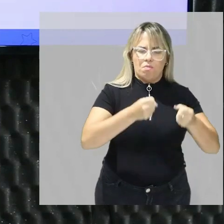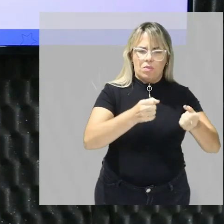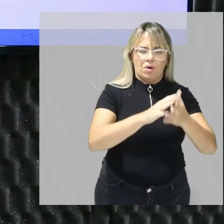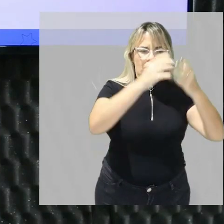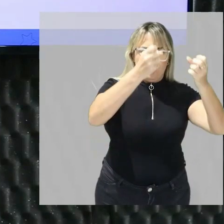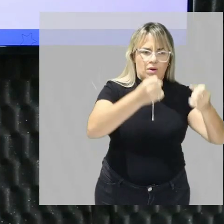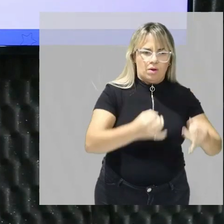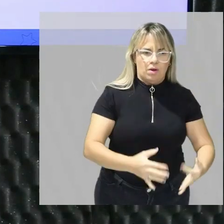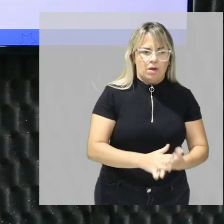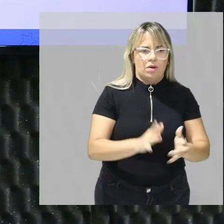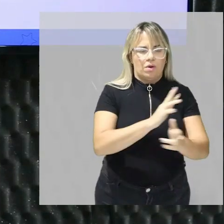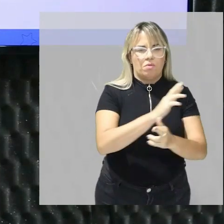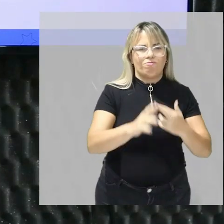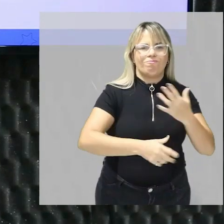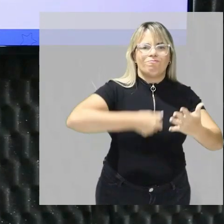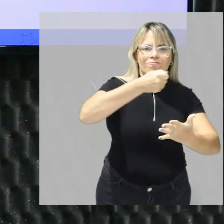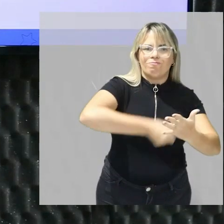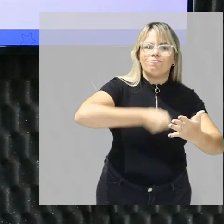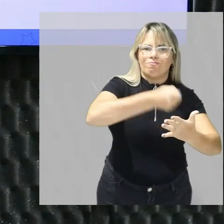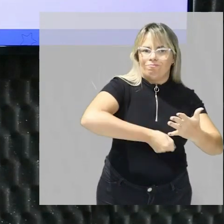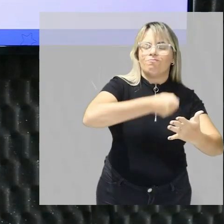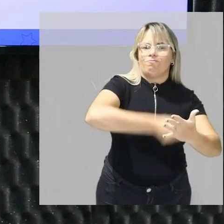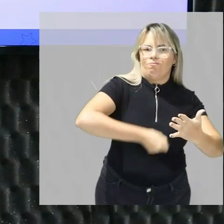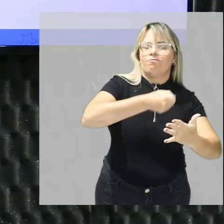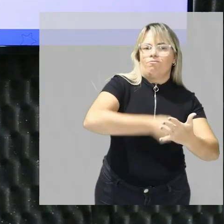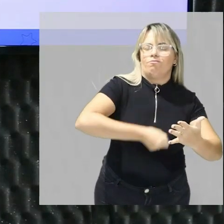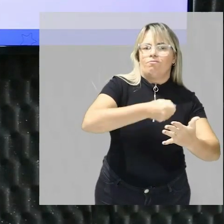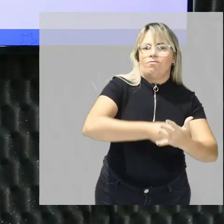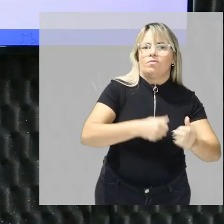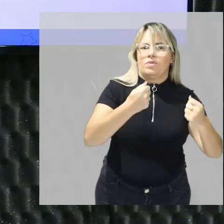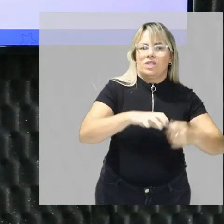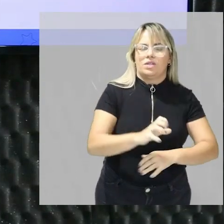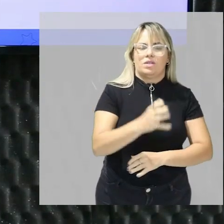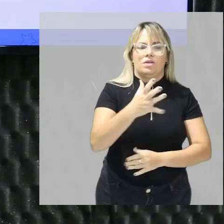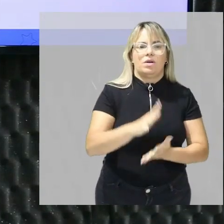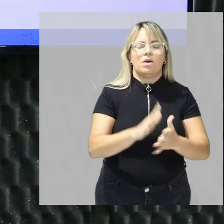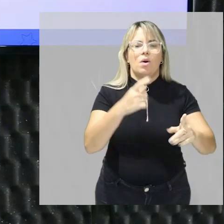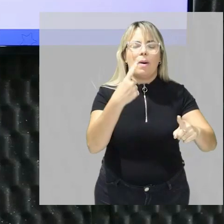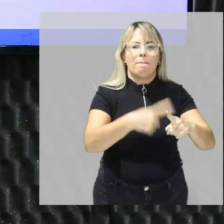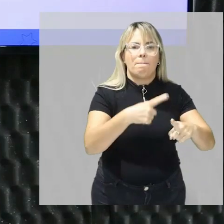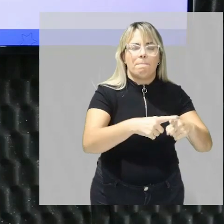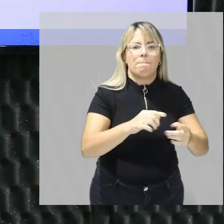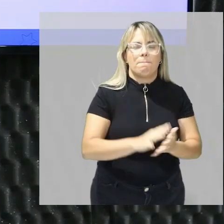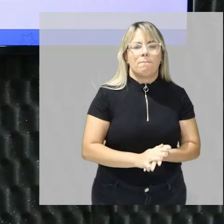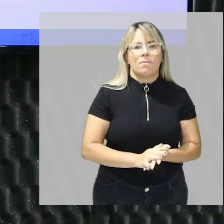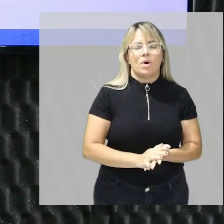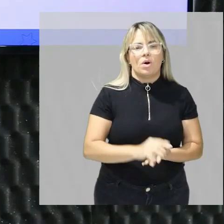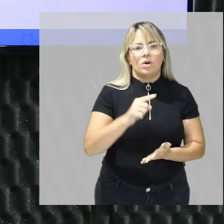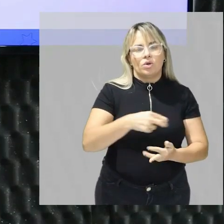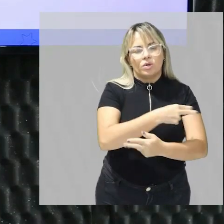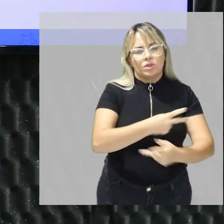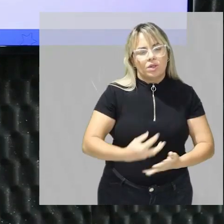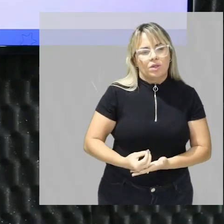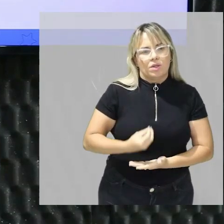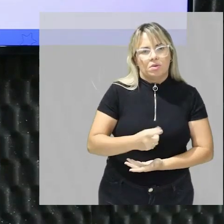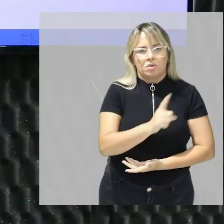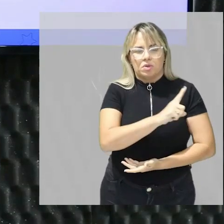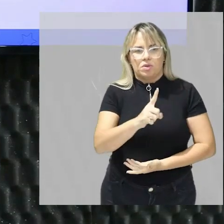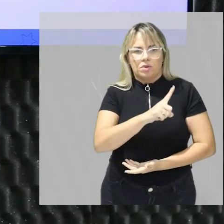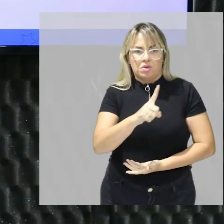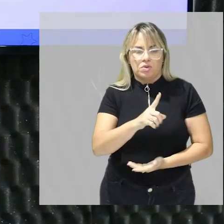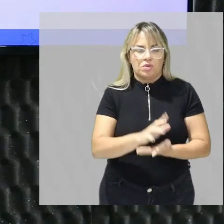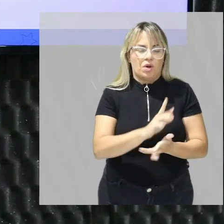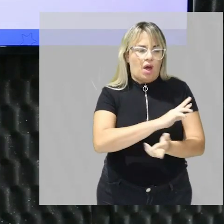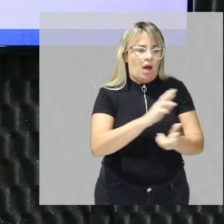uma relação obrigatória, tá? Obrigatória. Por quê? Se os indivíduos não estão estabelecendo